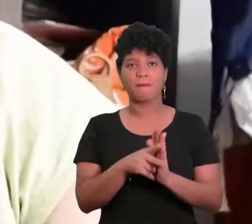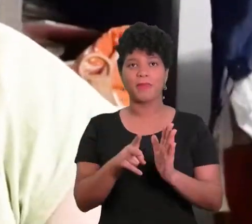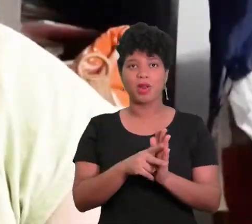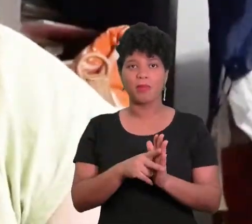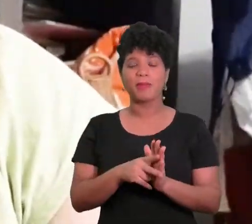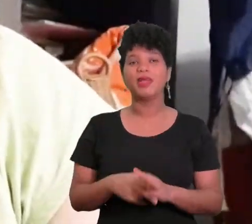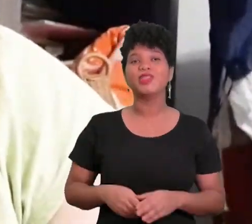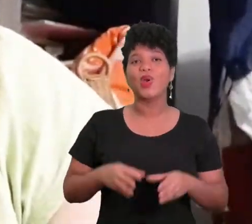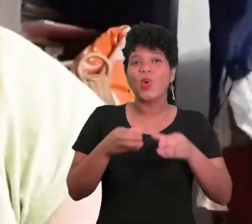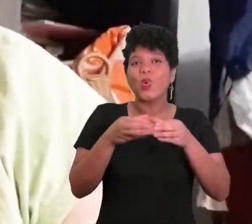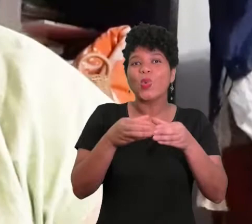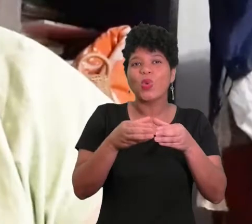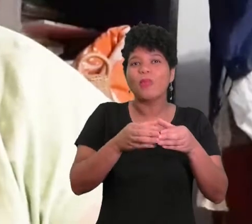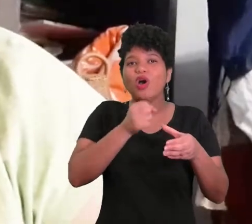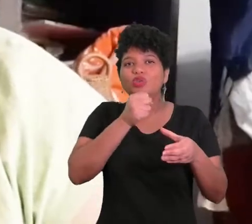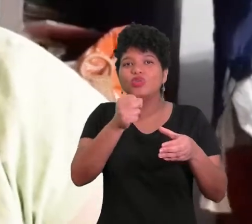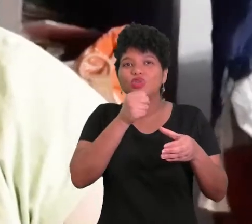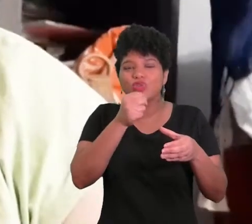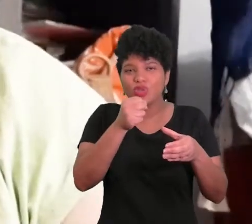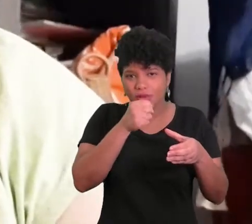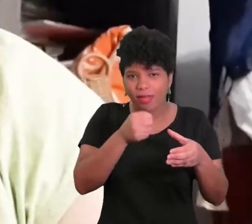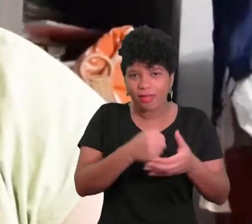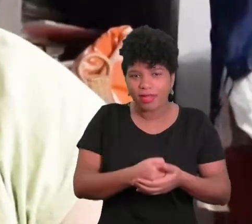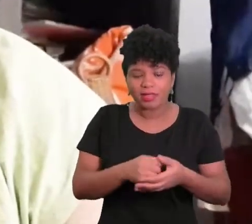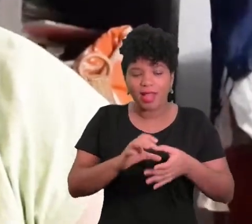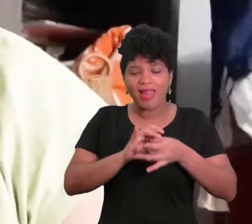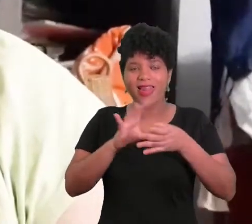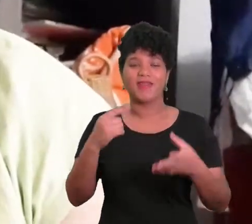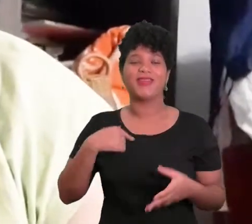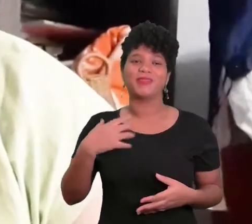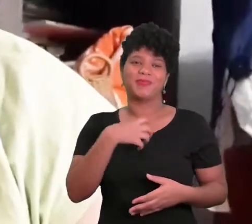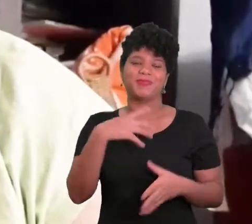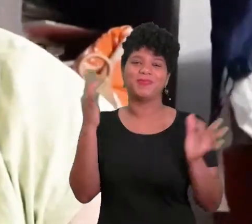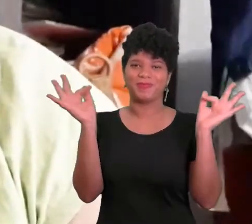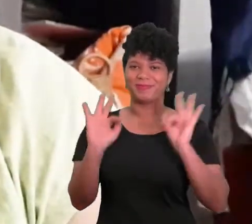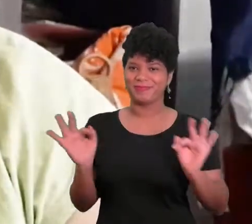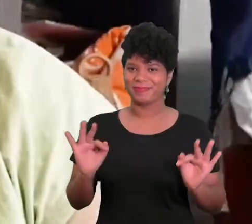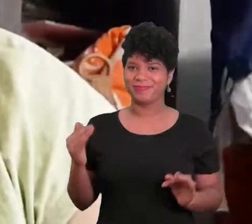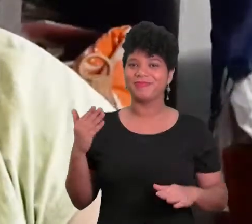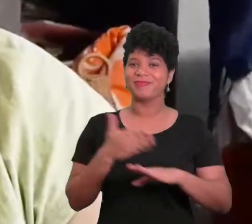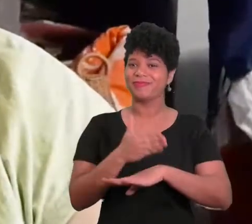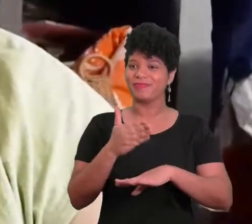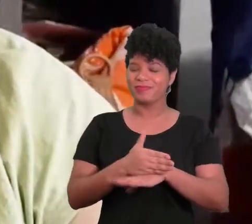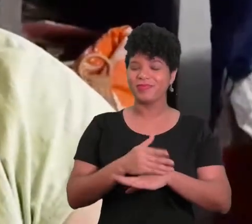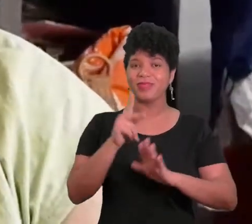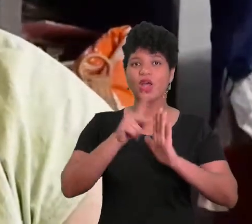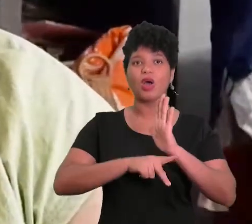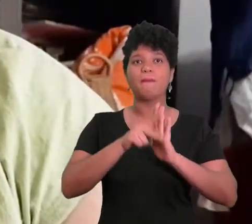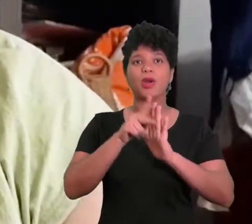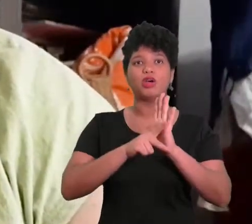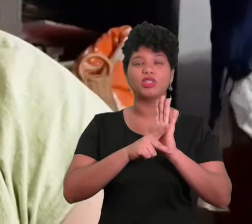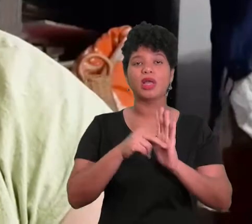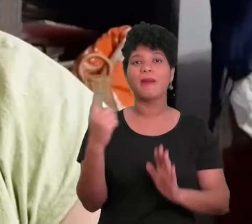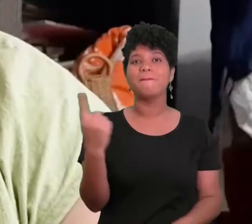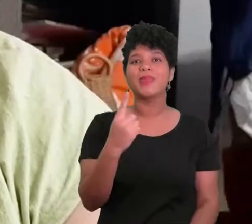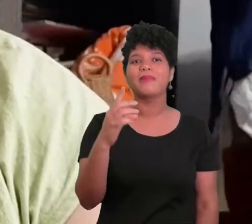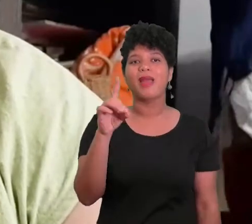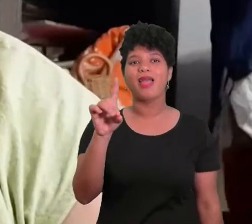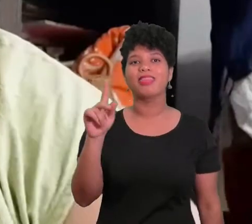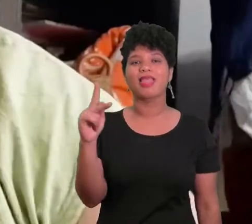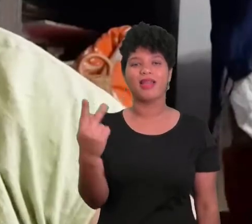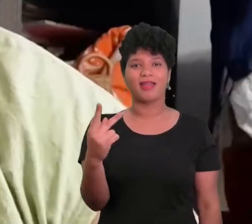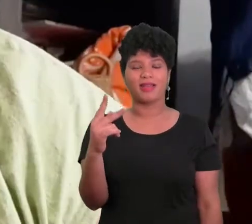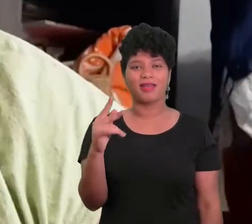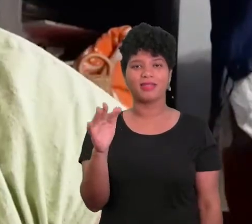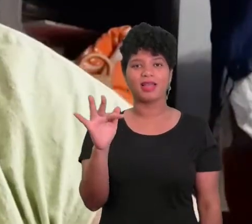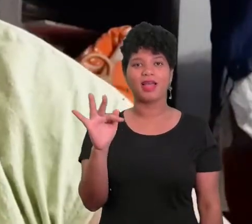Livres. Estou muito feliz de a gente poder participar desse projeto do primeiro DH Fest,